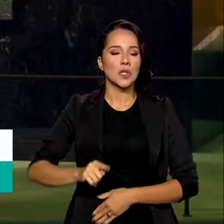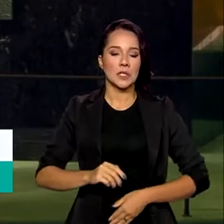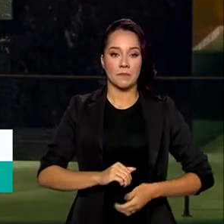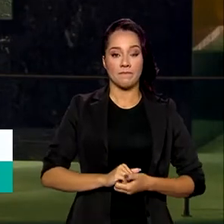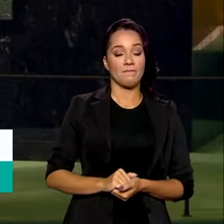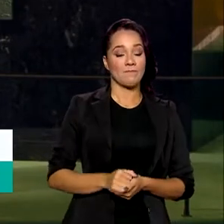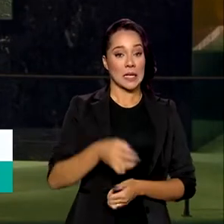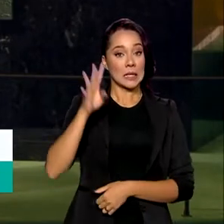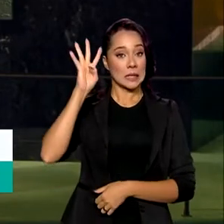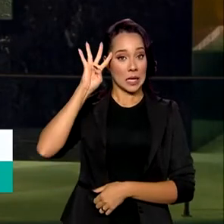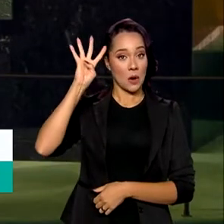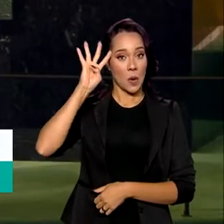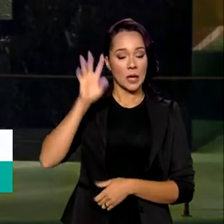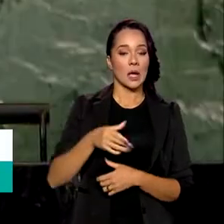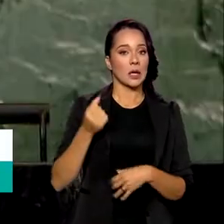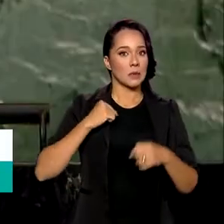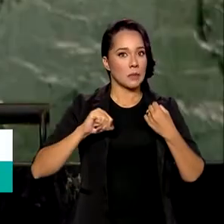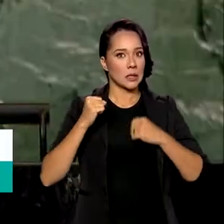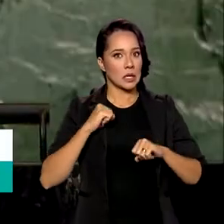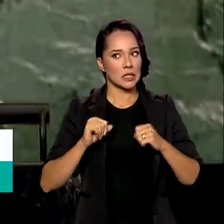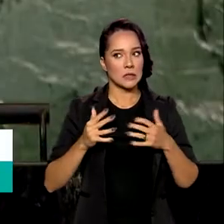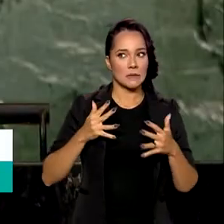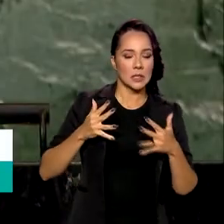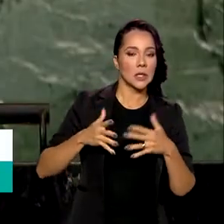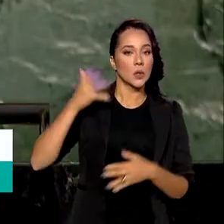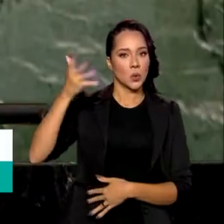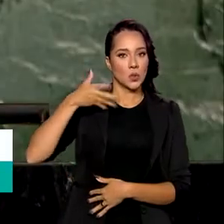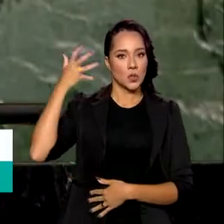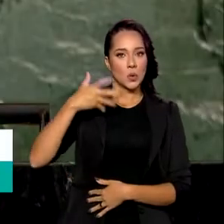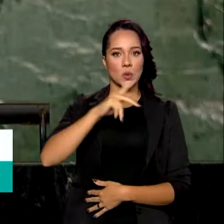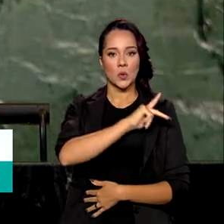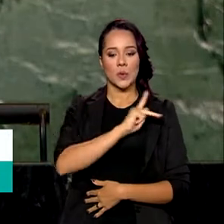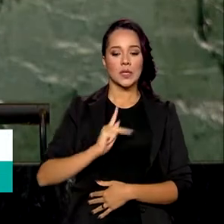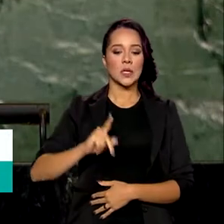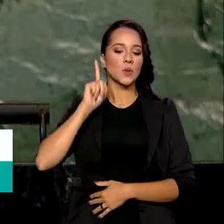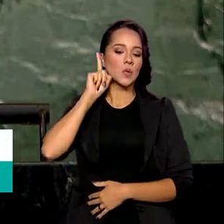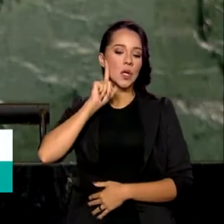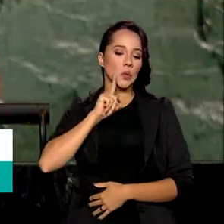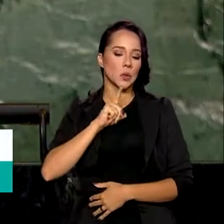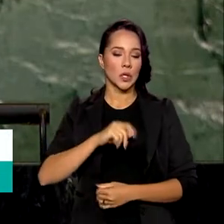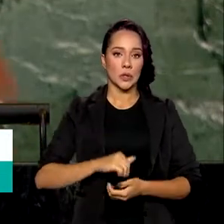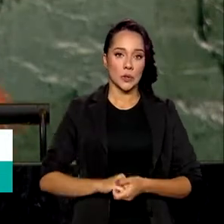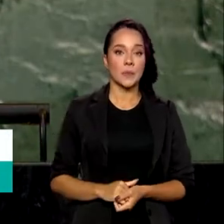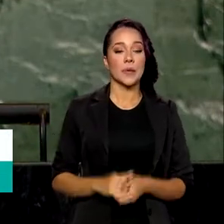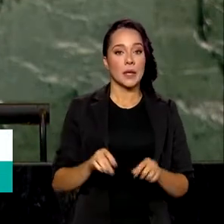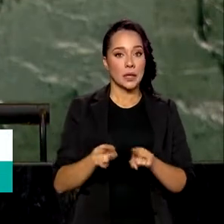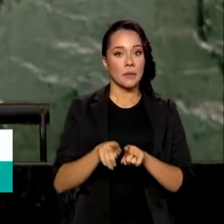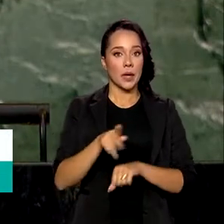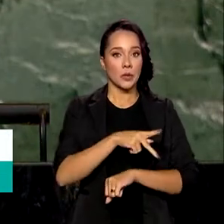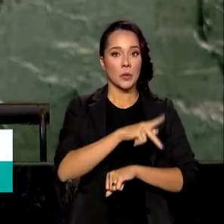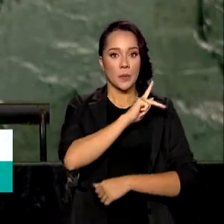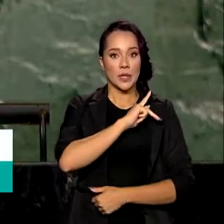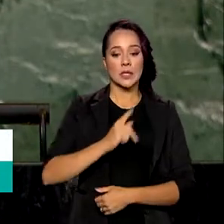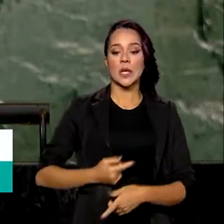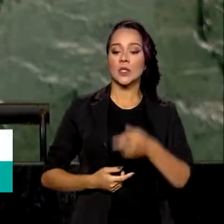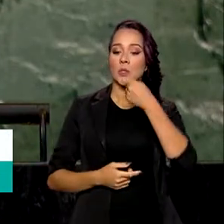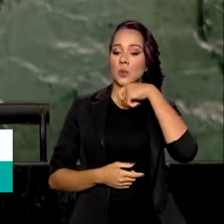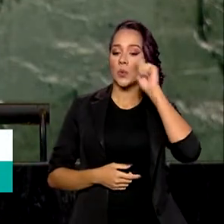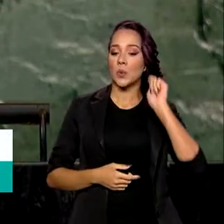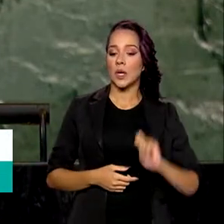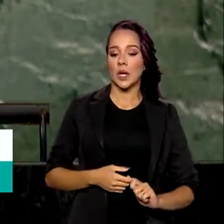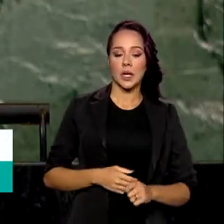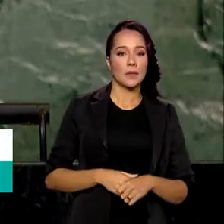nessa quarta a expectativa fica em torno do discurso do Presidente Americano deu baiden e do craniano rolo de minhas